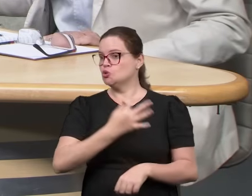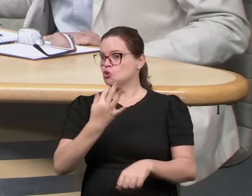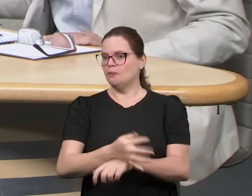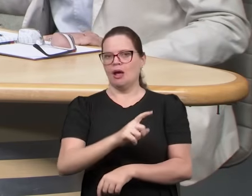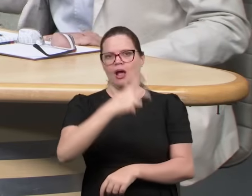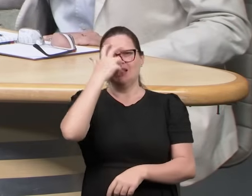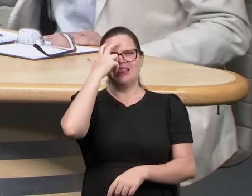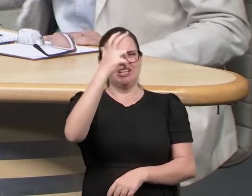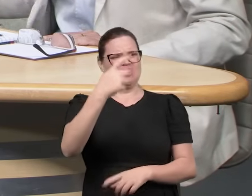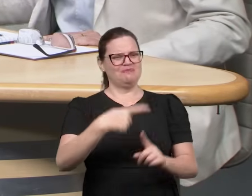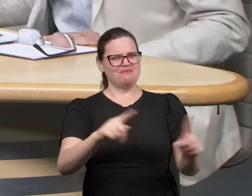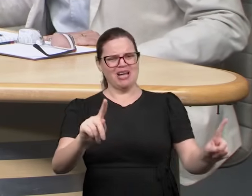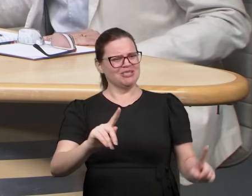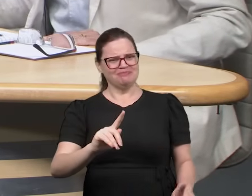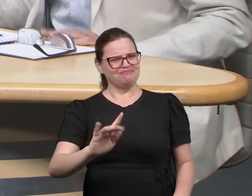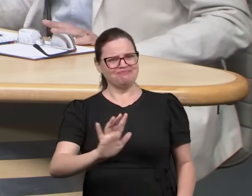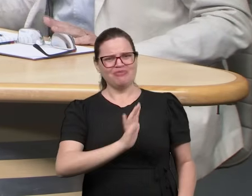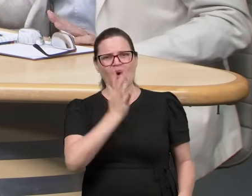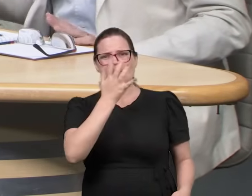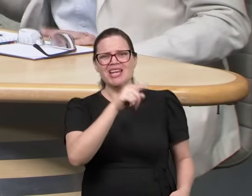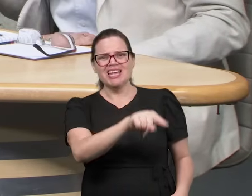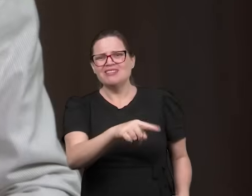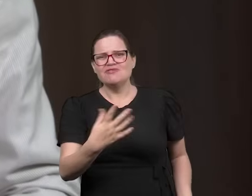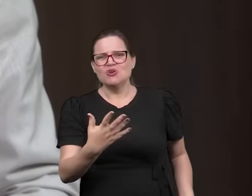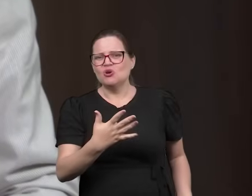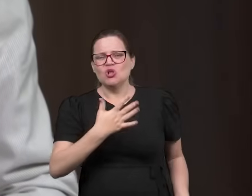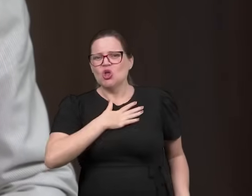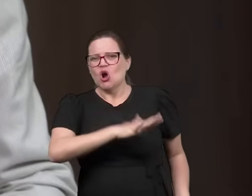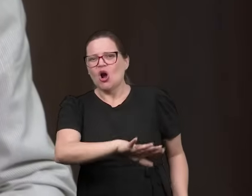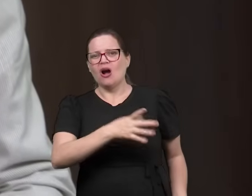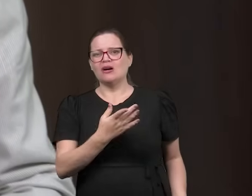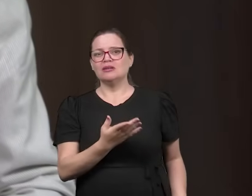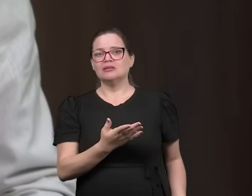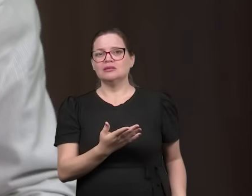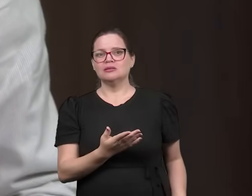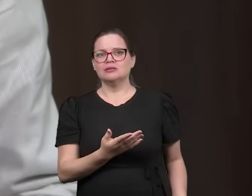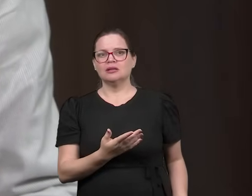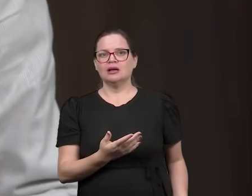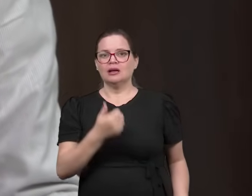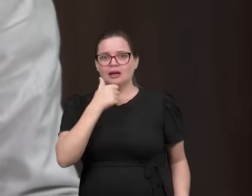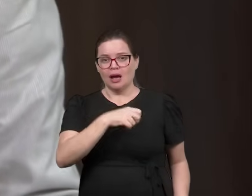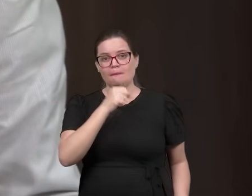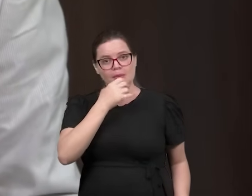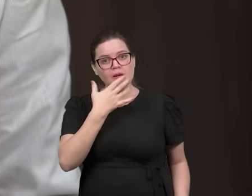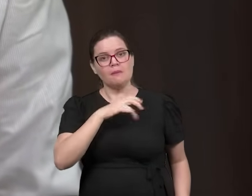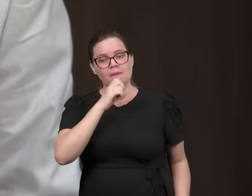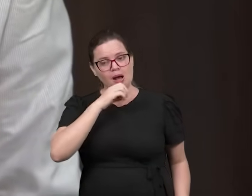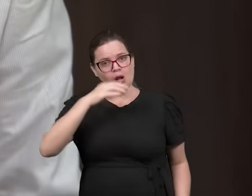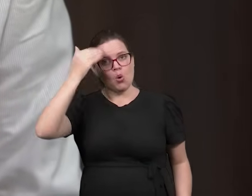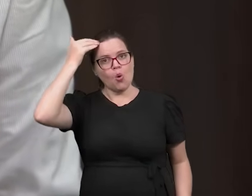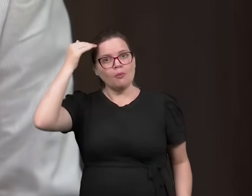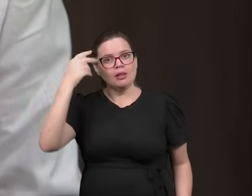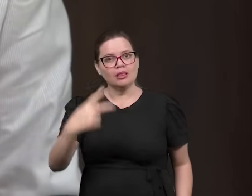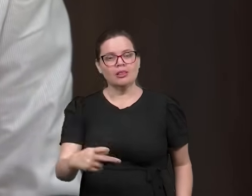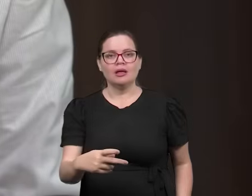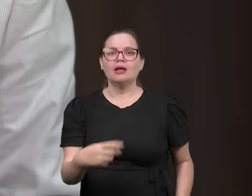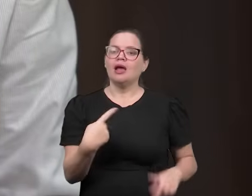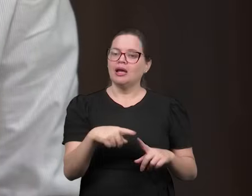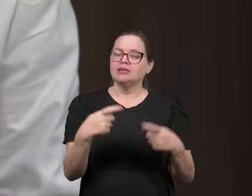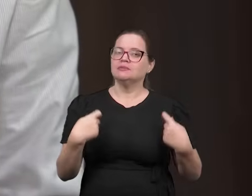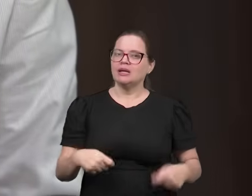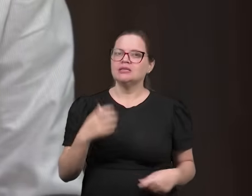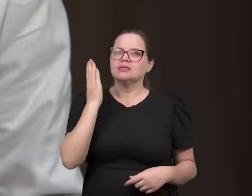tão inteligente, insuportável. E não tem como tirar o pai disso. Porque o pai tem que saber administrar bem